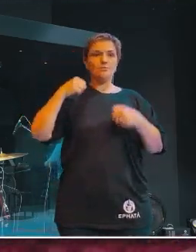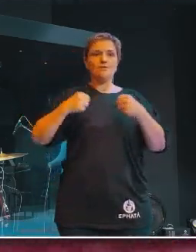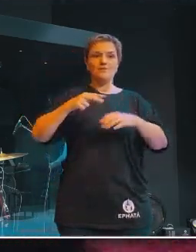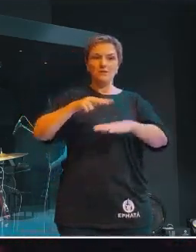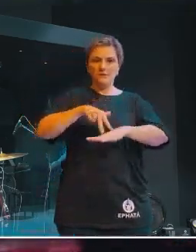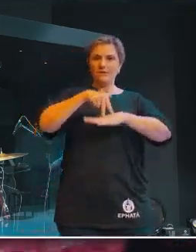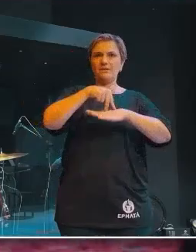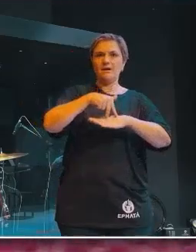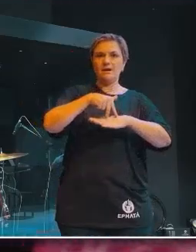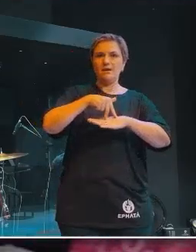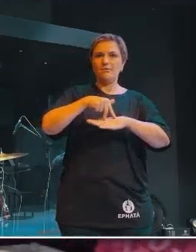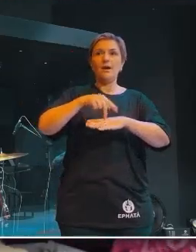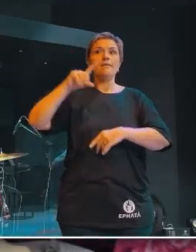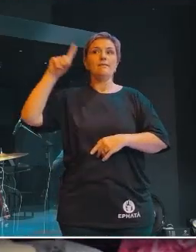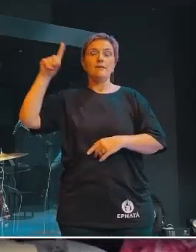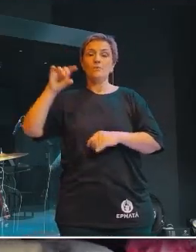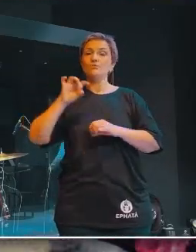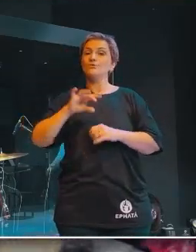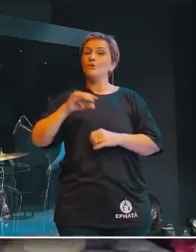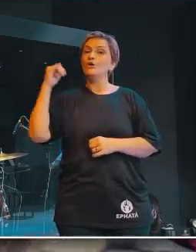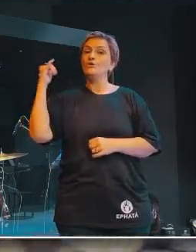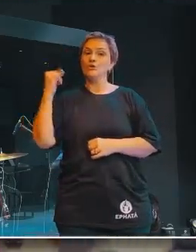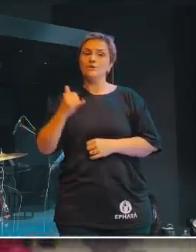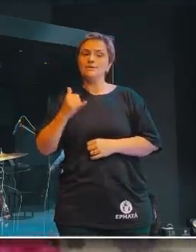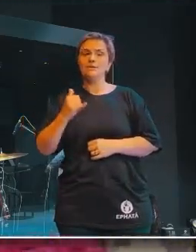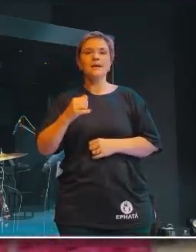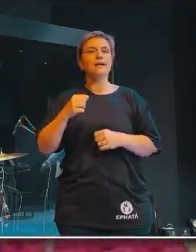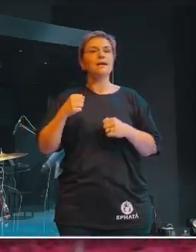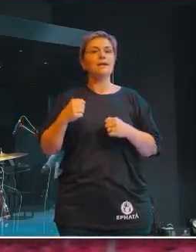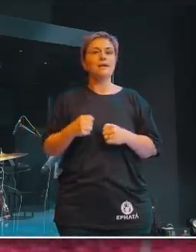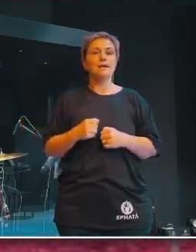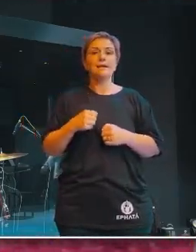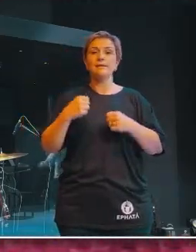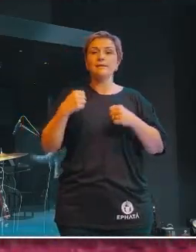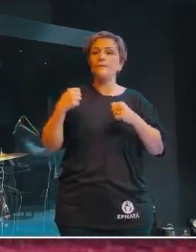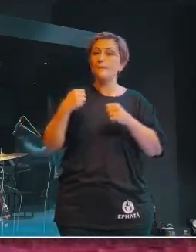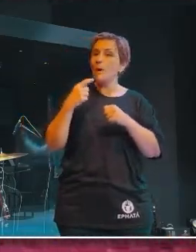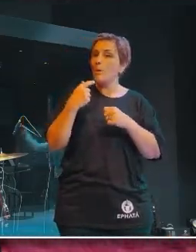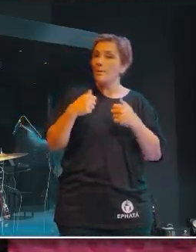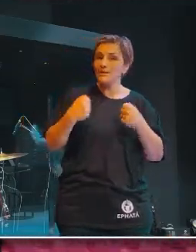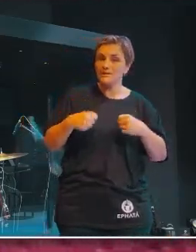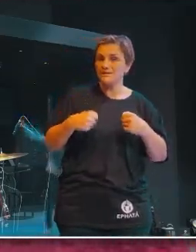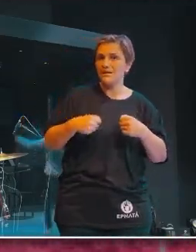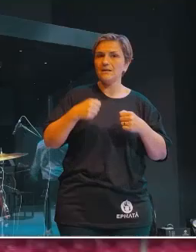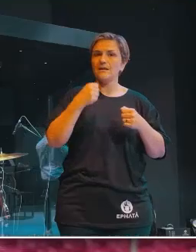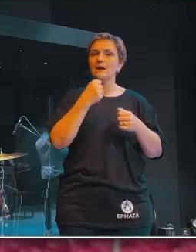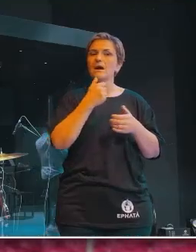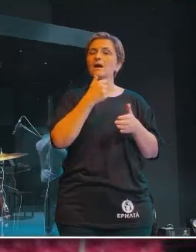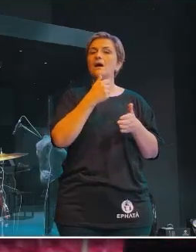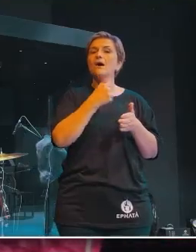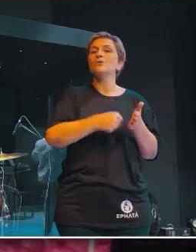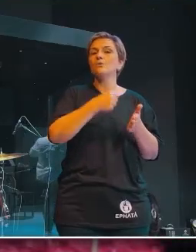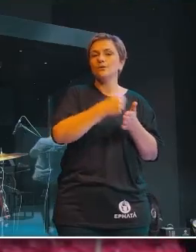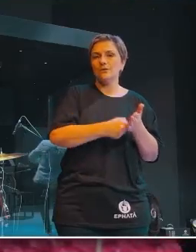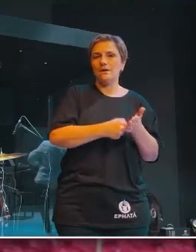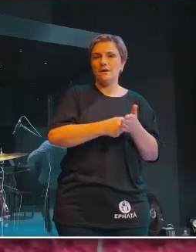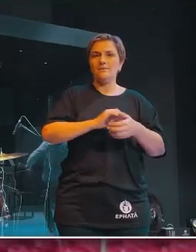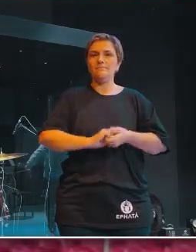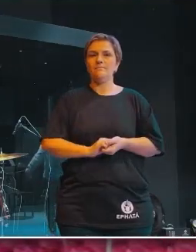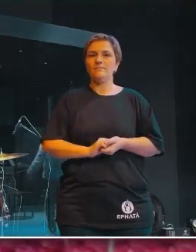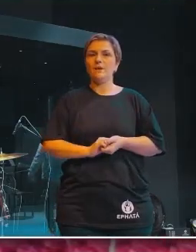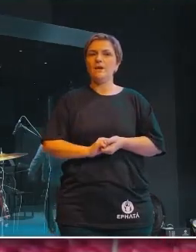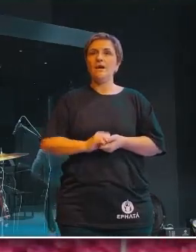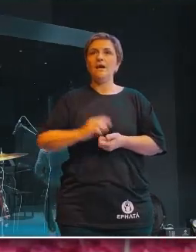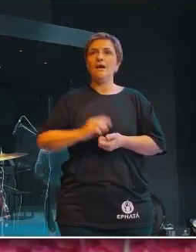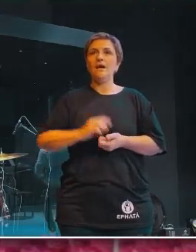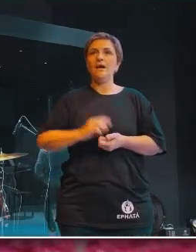que eles não precisariam lutar, porque a guerra seria de Deus. Mas Deus não disse que Josafá e o exército não